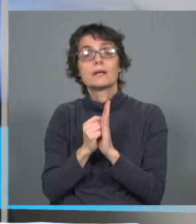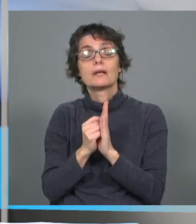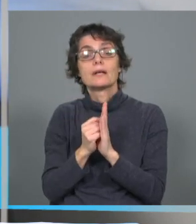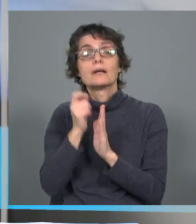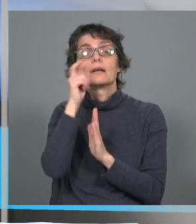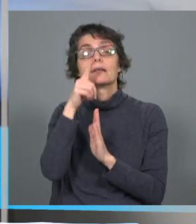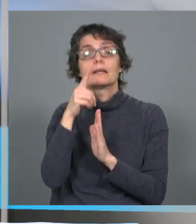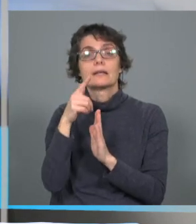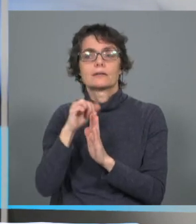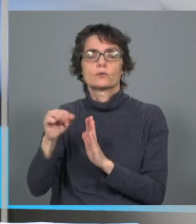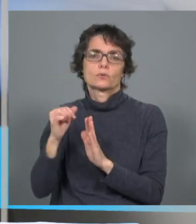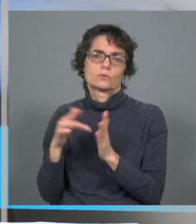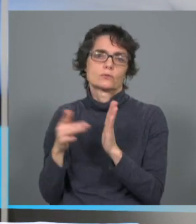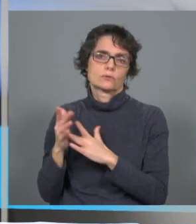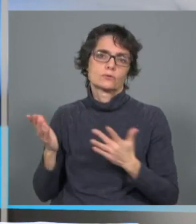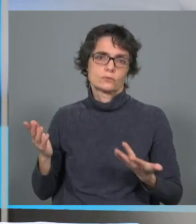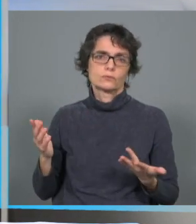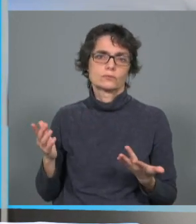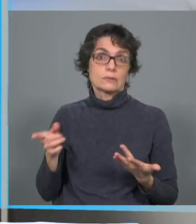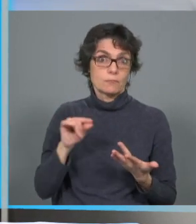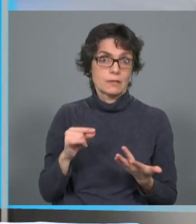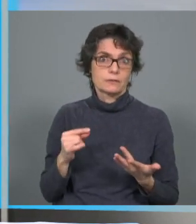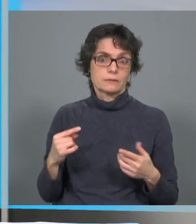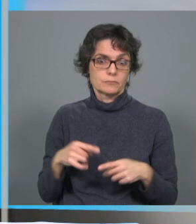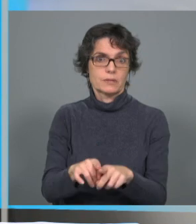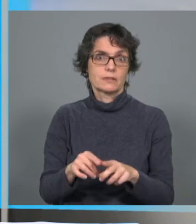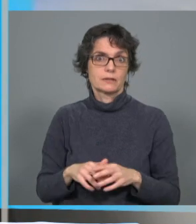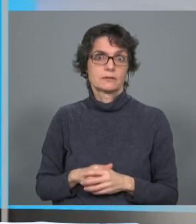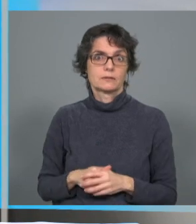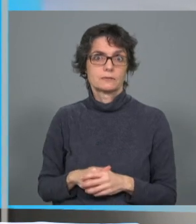especialmente a Jesus. E portanto, neste contexto,